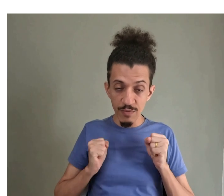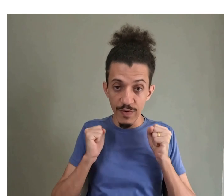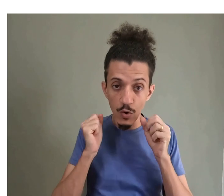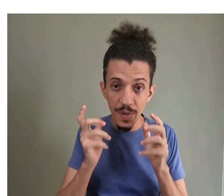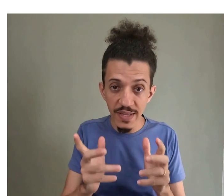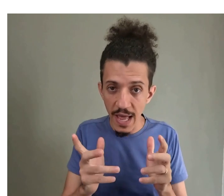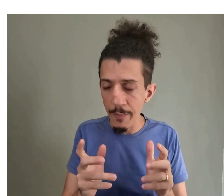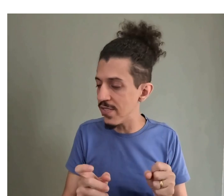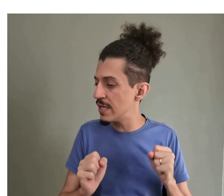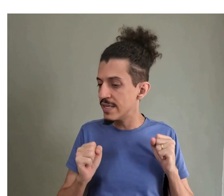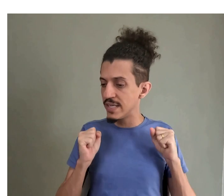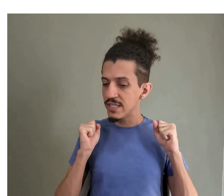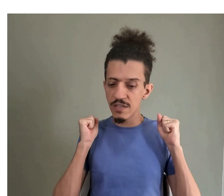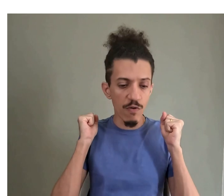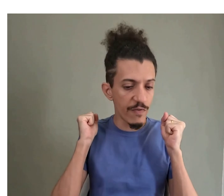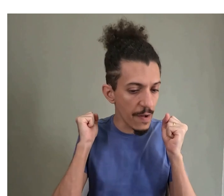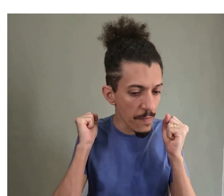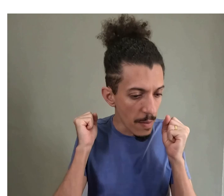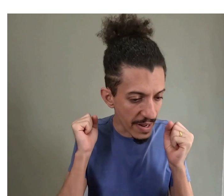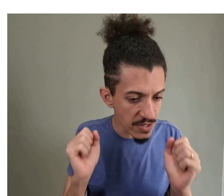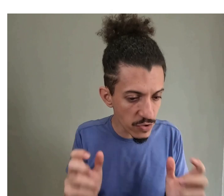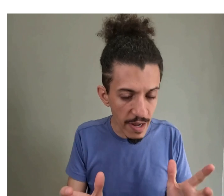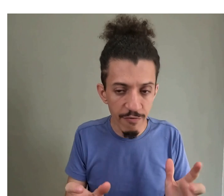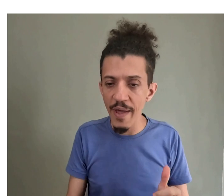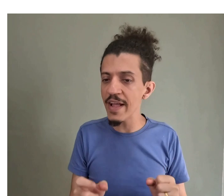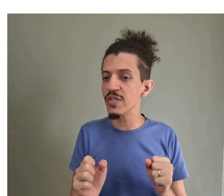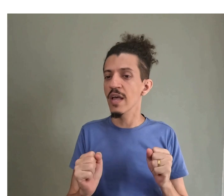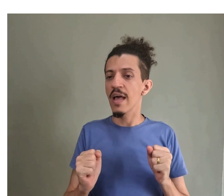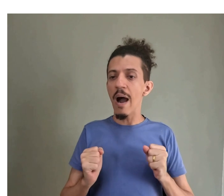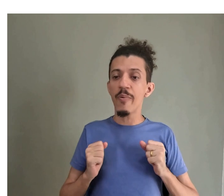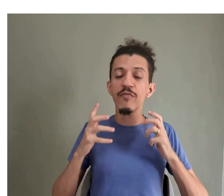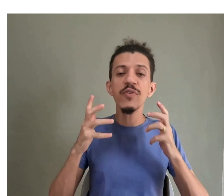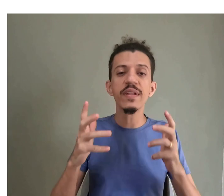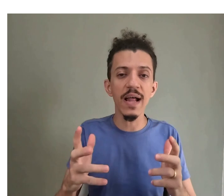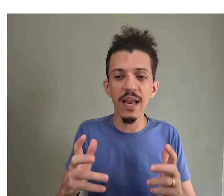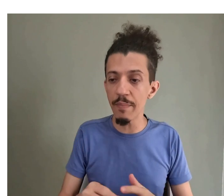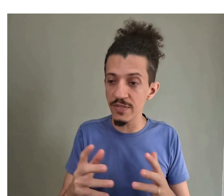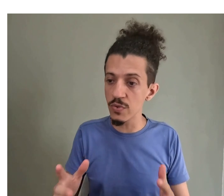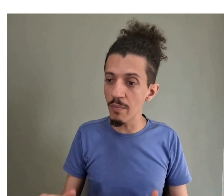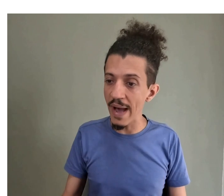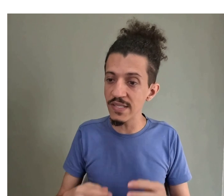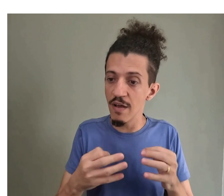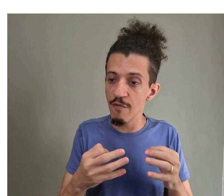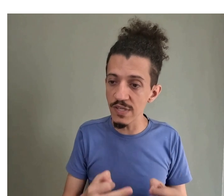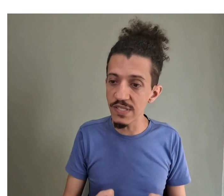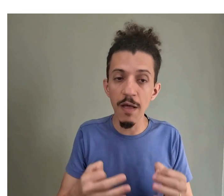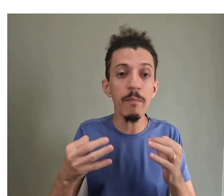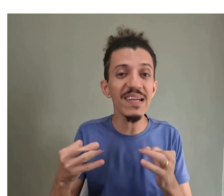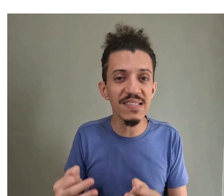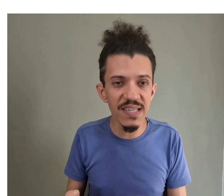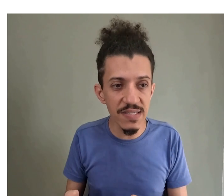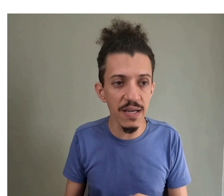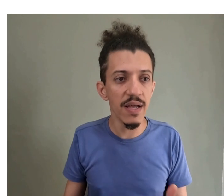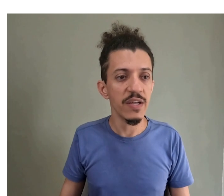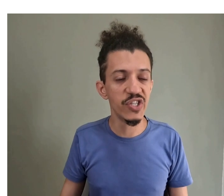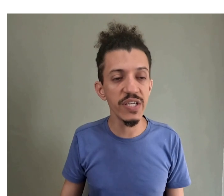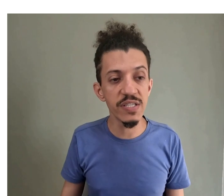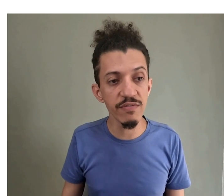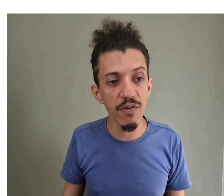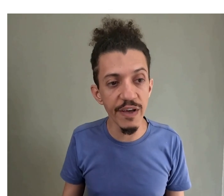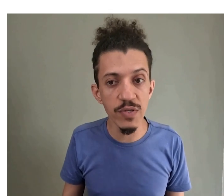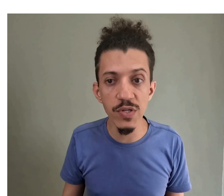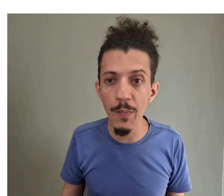se desenvolver como intérprete, se desenvolver para se tornar fluente, aprofundar na Libras e tudo mais, você precisa